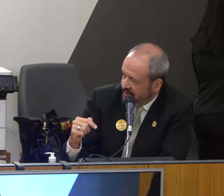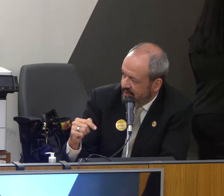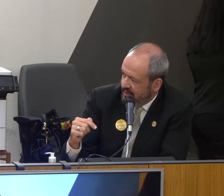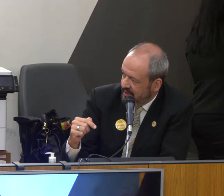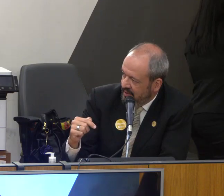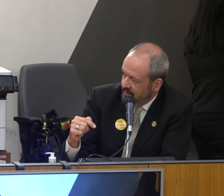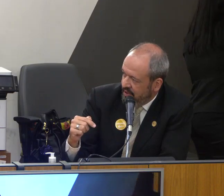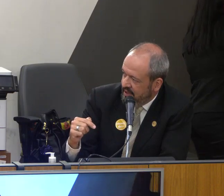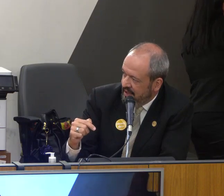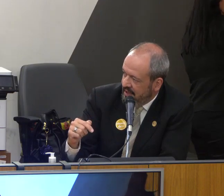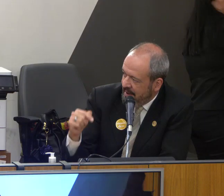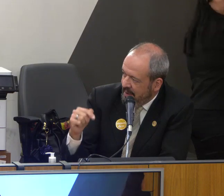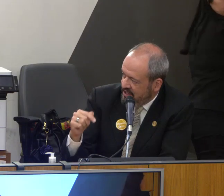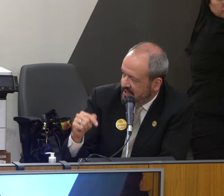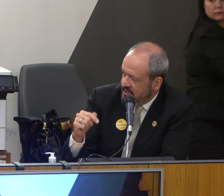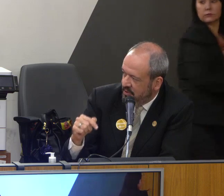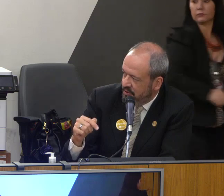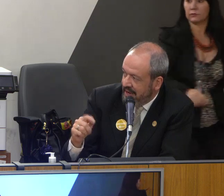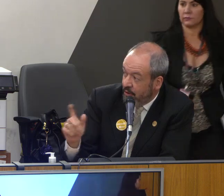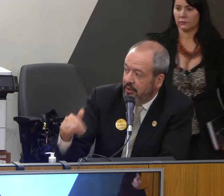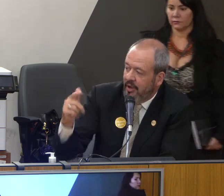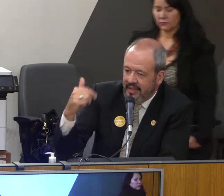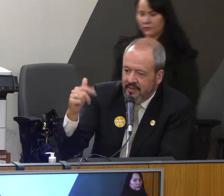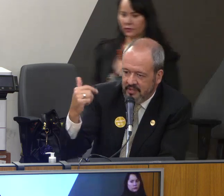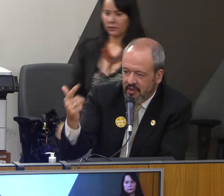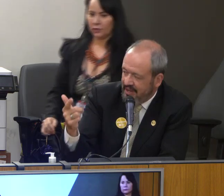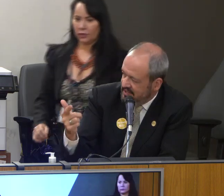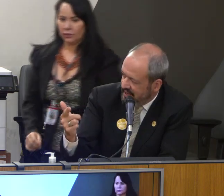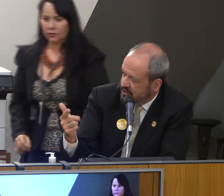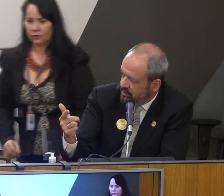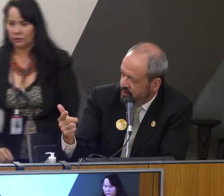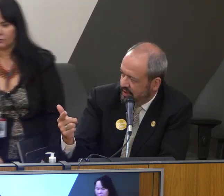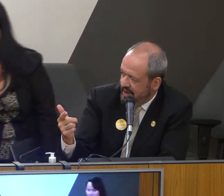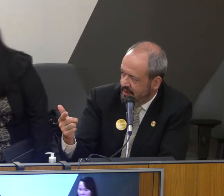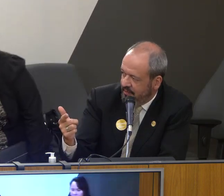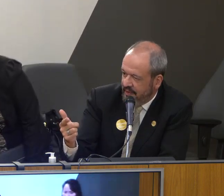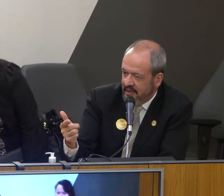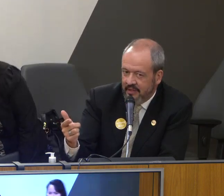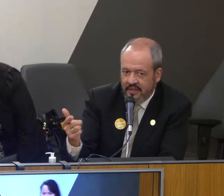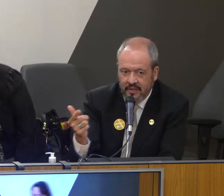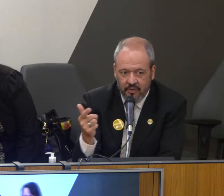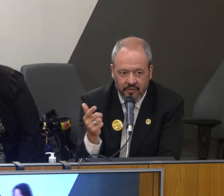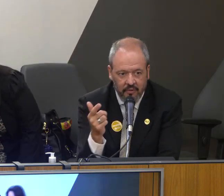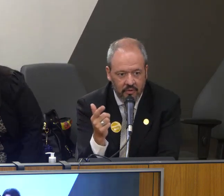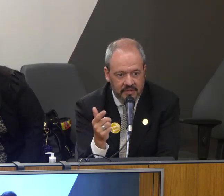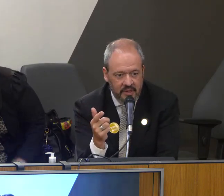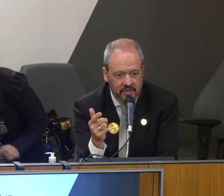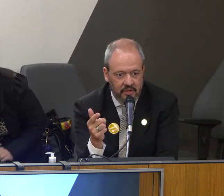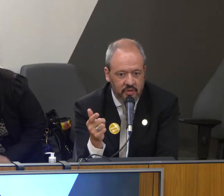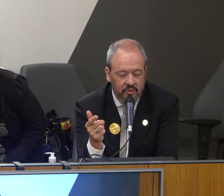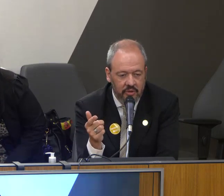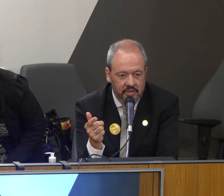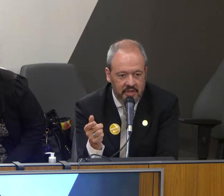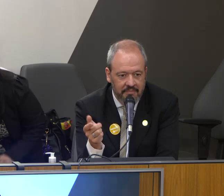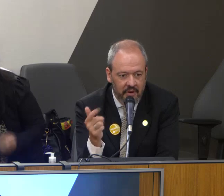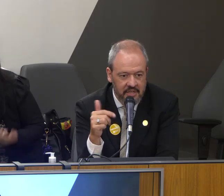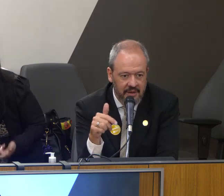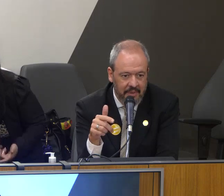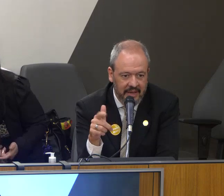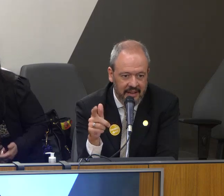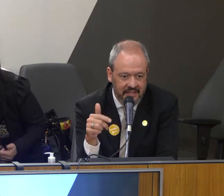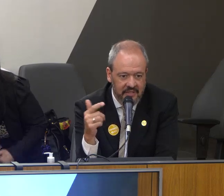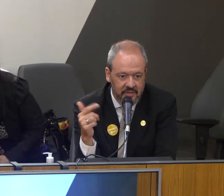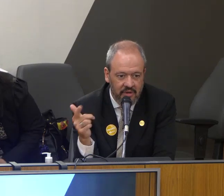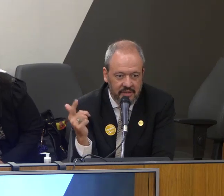Odontologia porque é a partir desse prontuário até mesmo não acesso prontuário que o Conselho Regional de Odontologia